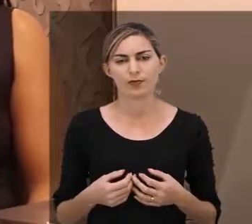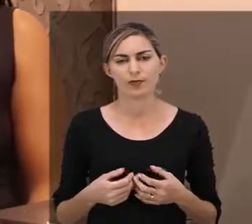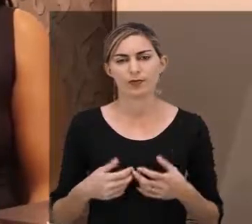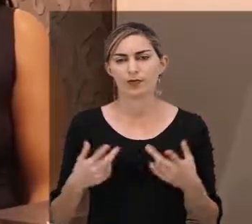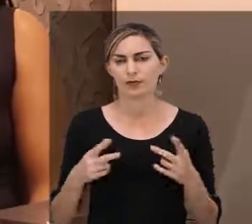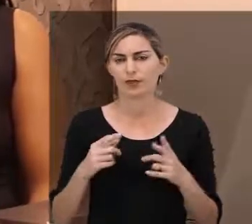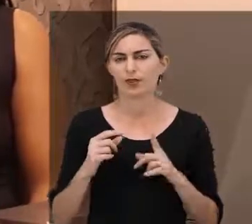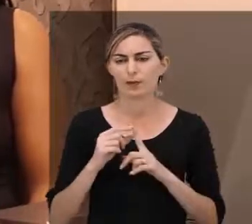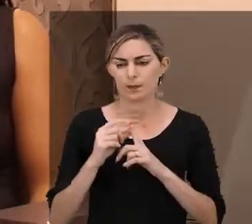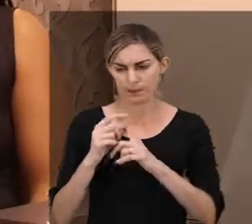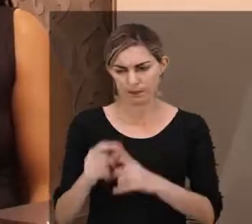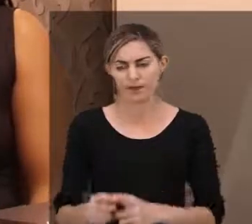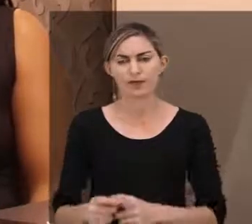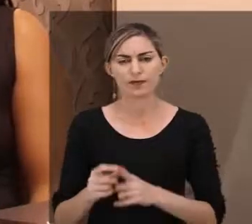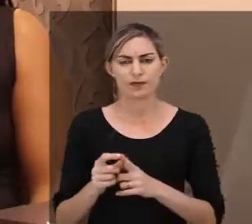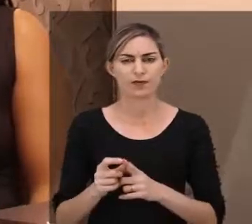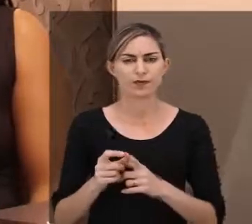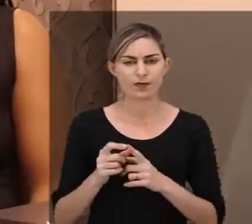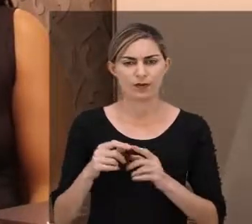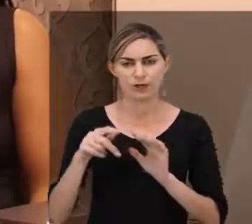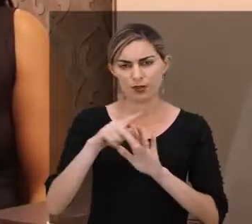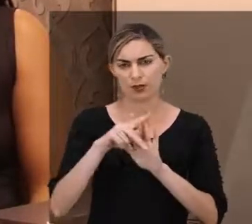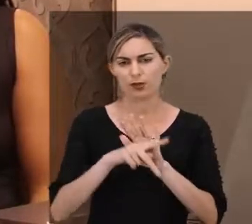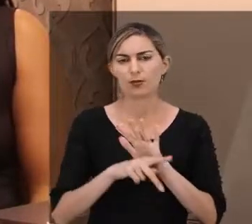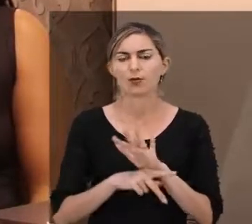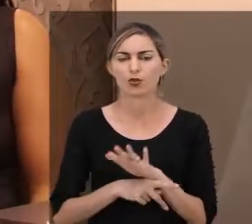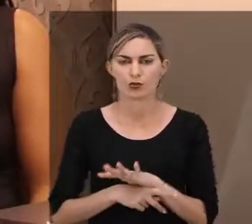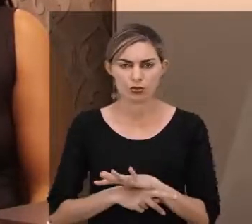uma palavrinha a respeito da questão dos projetos